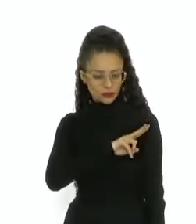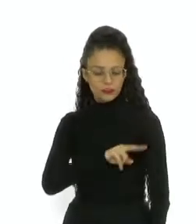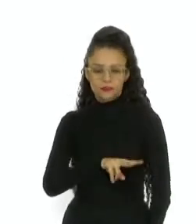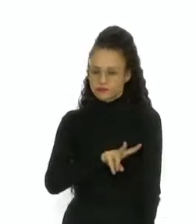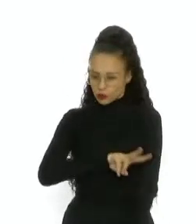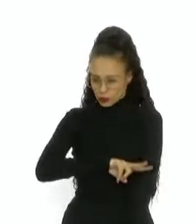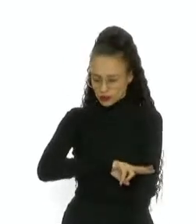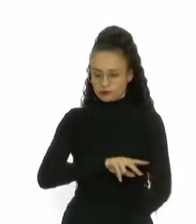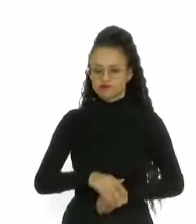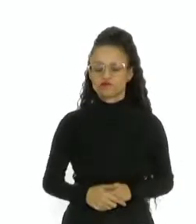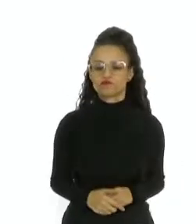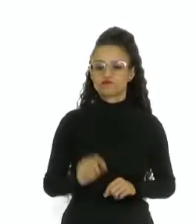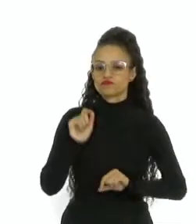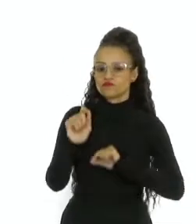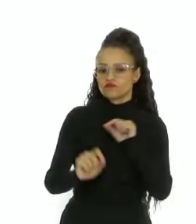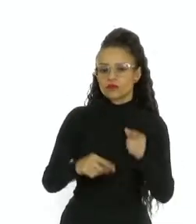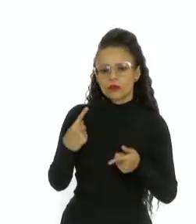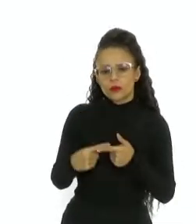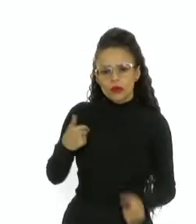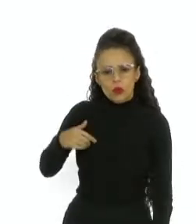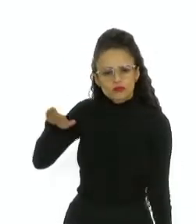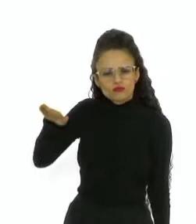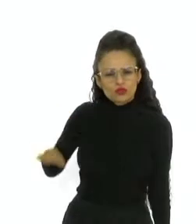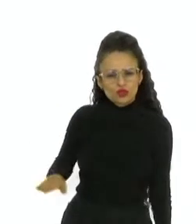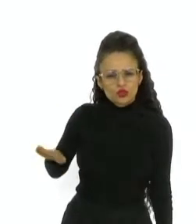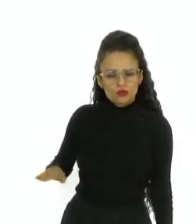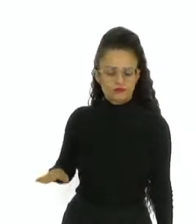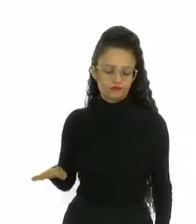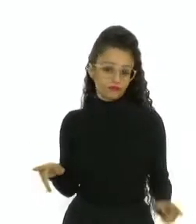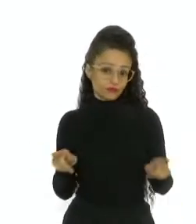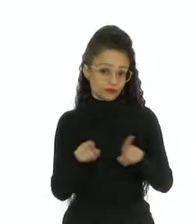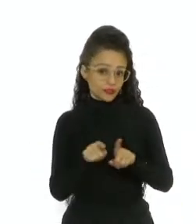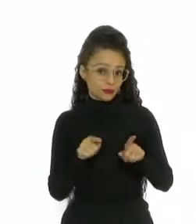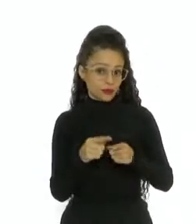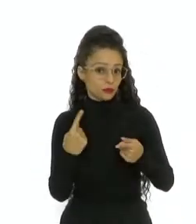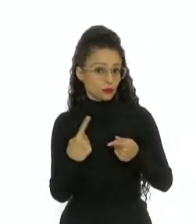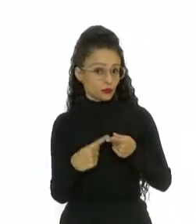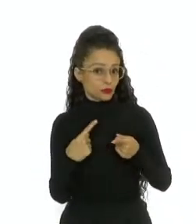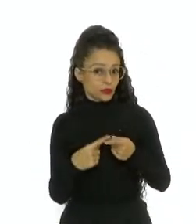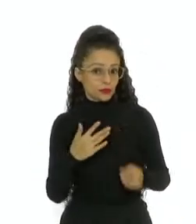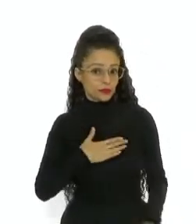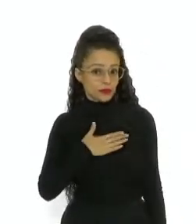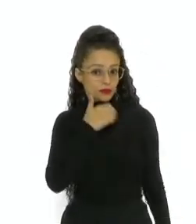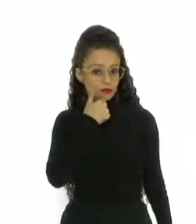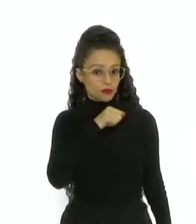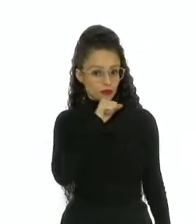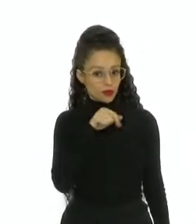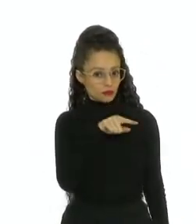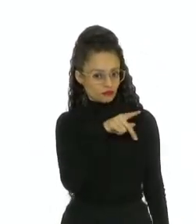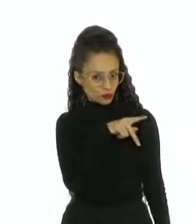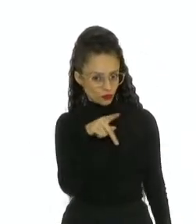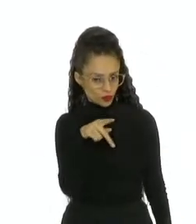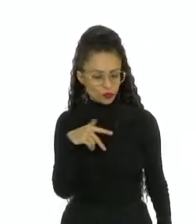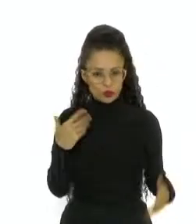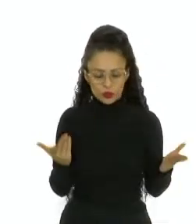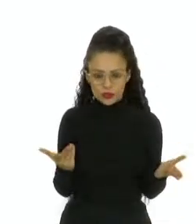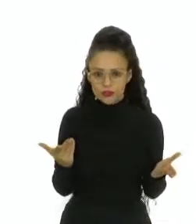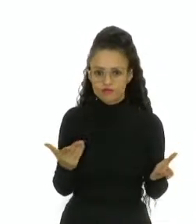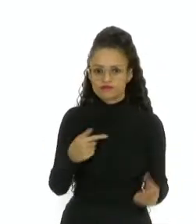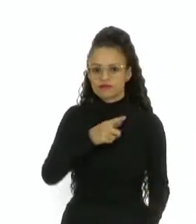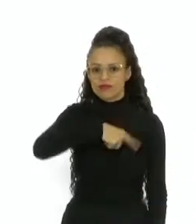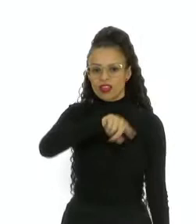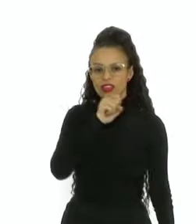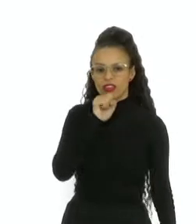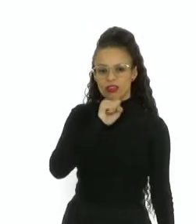primária. E porque era pequeno, e talvez também porque era filho de uma professora, os mais